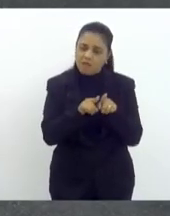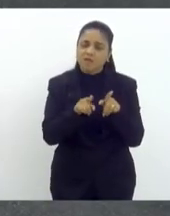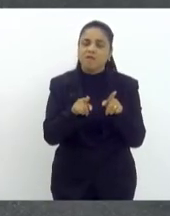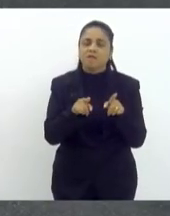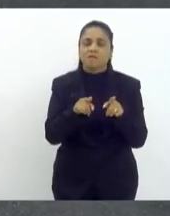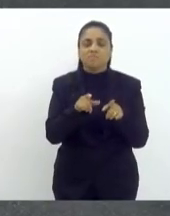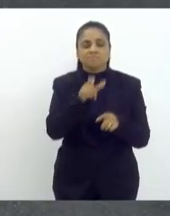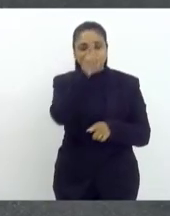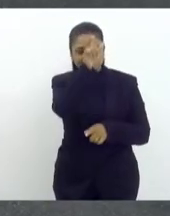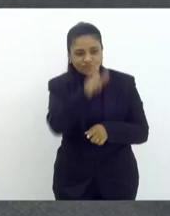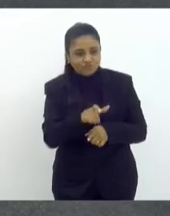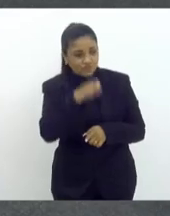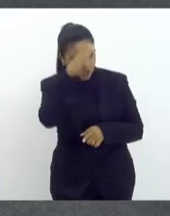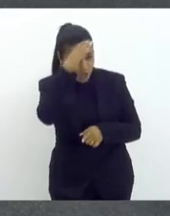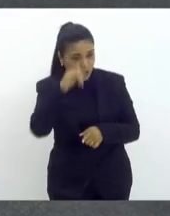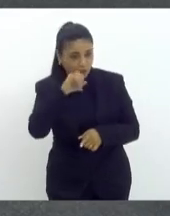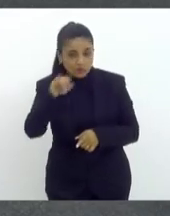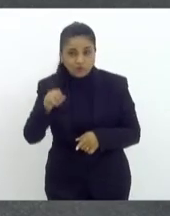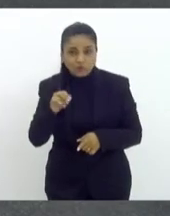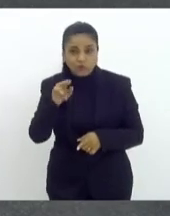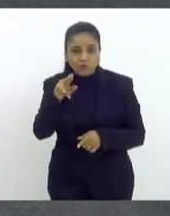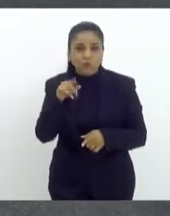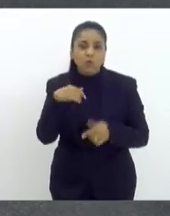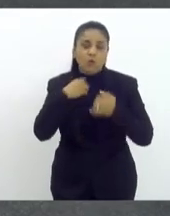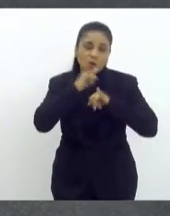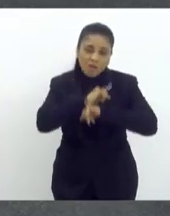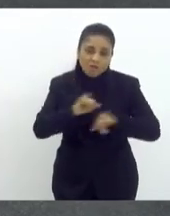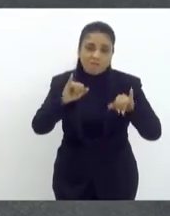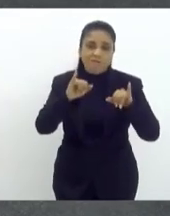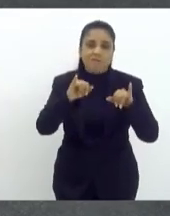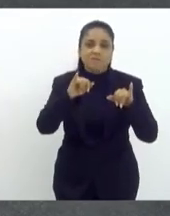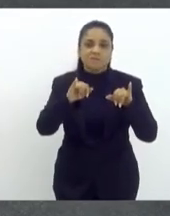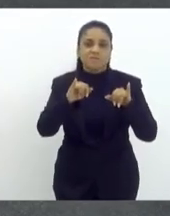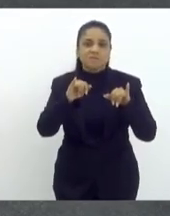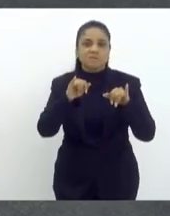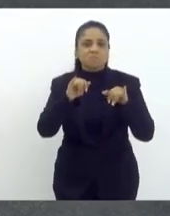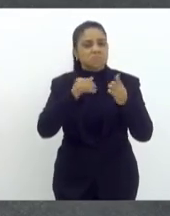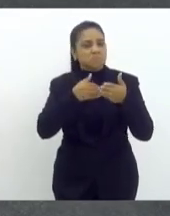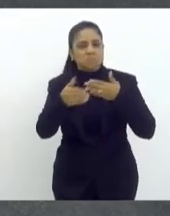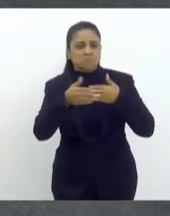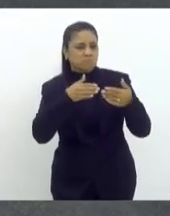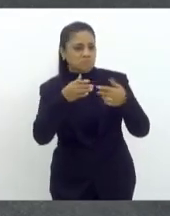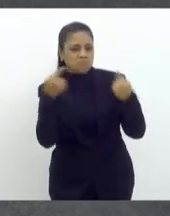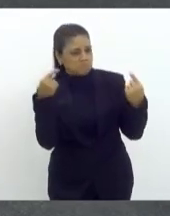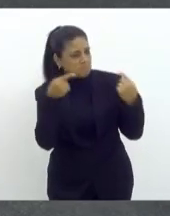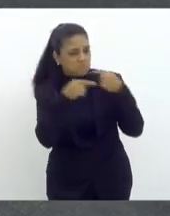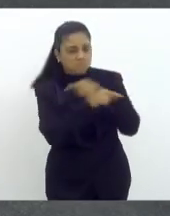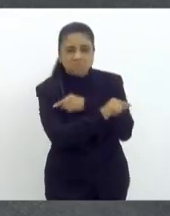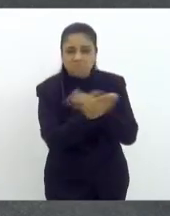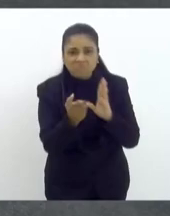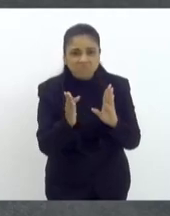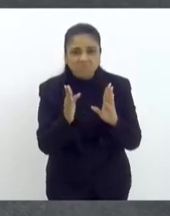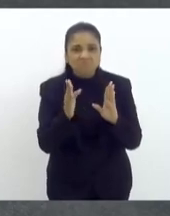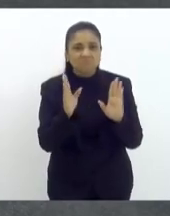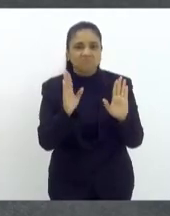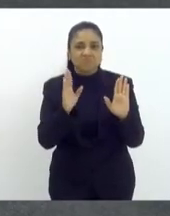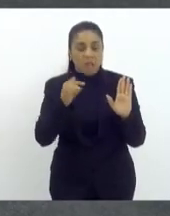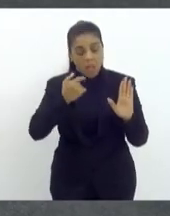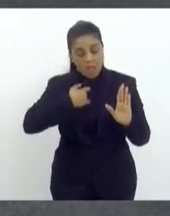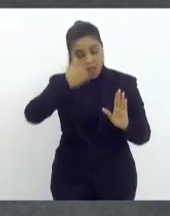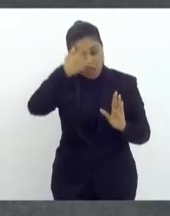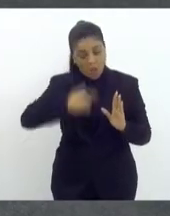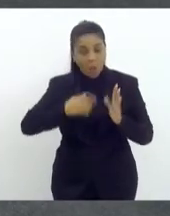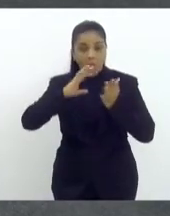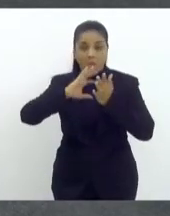vossa excelência e eu quero citar que o quanto que independente das nossas divergências ideológicas porque sou uma mulher de